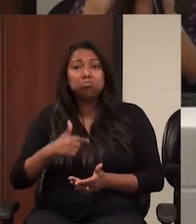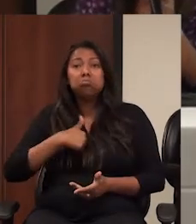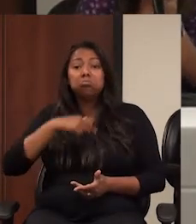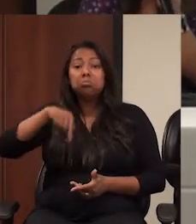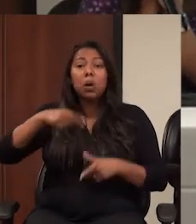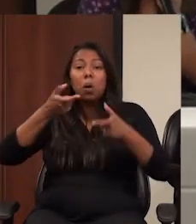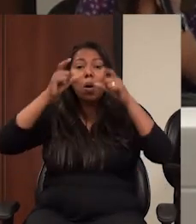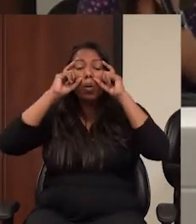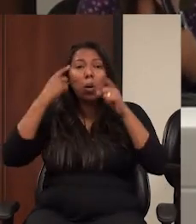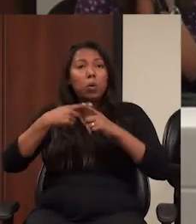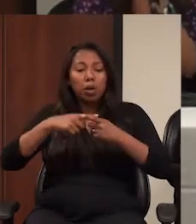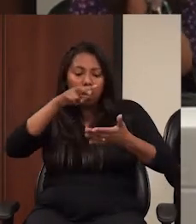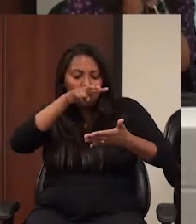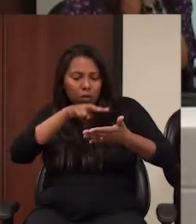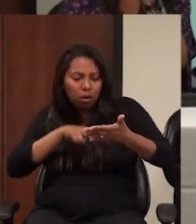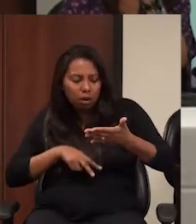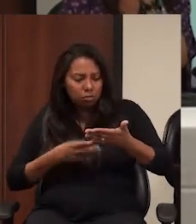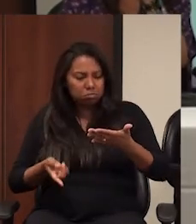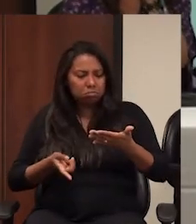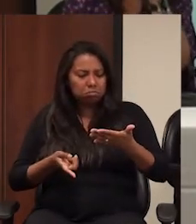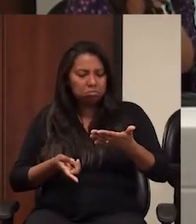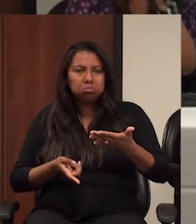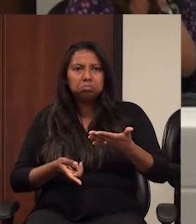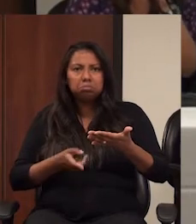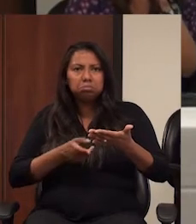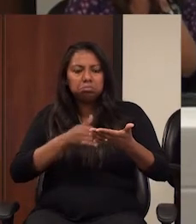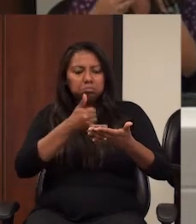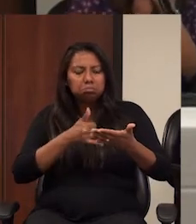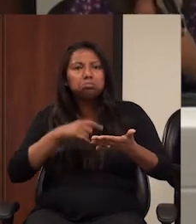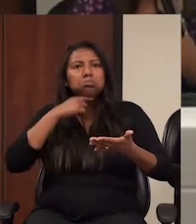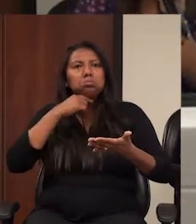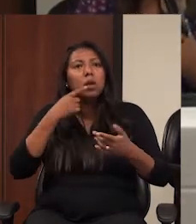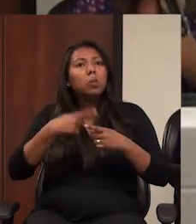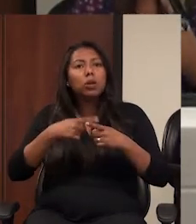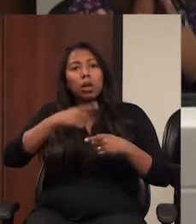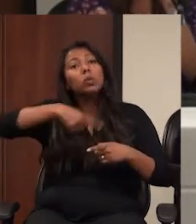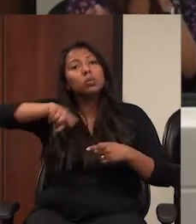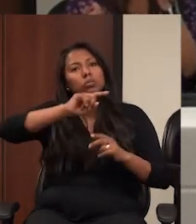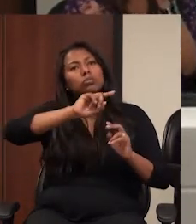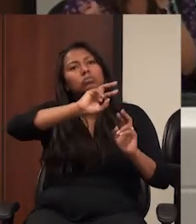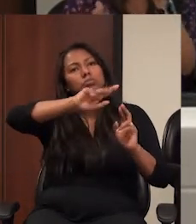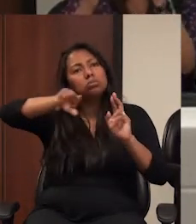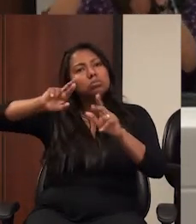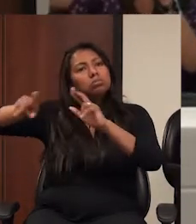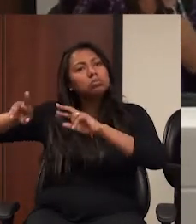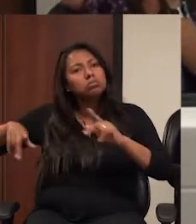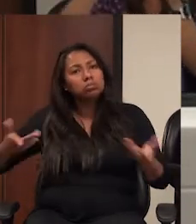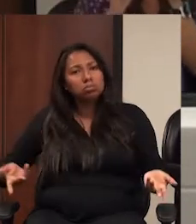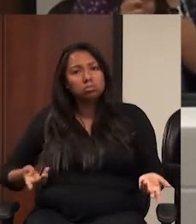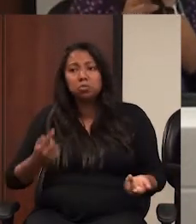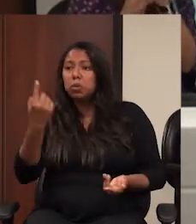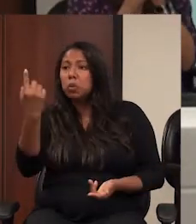porque eu não consigo ler as letrinhas do celular. Por quê? Porque todos nós somos diferentes. Porque um